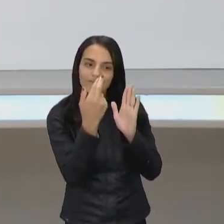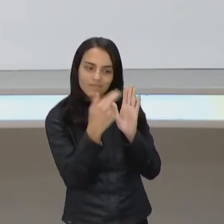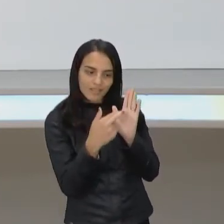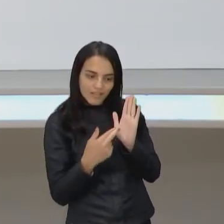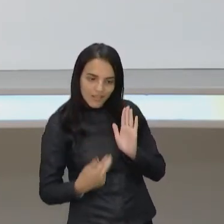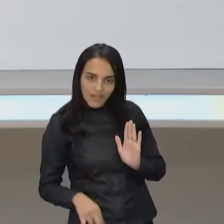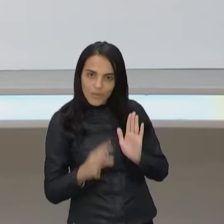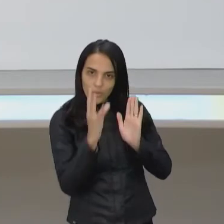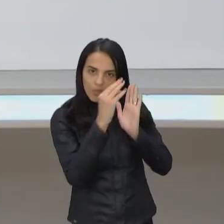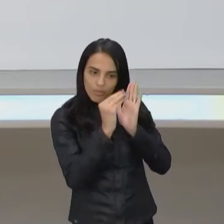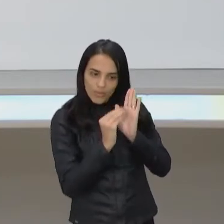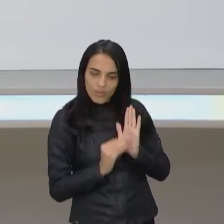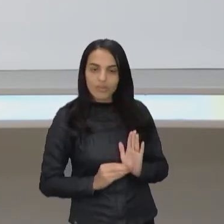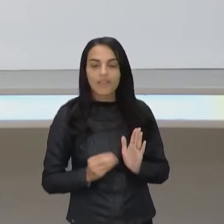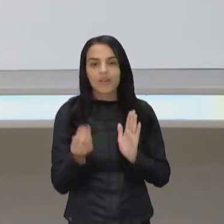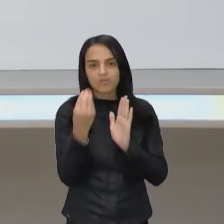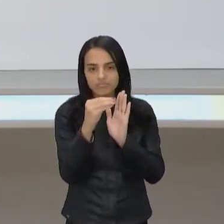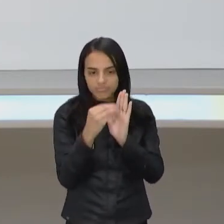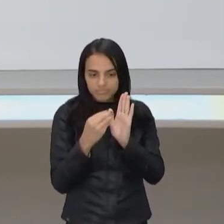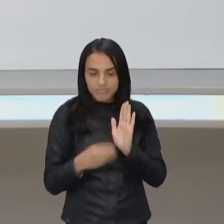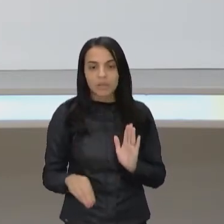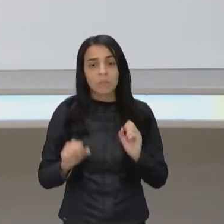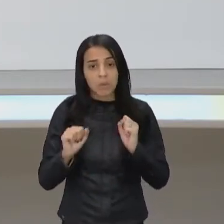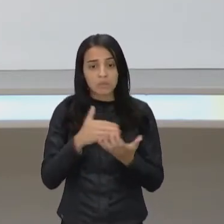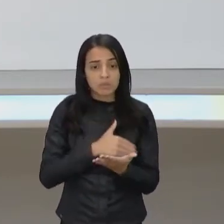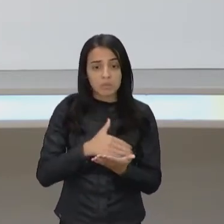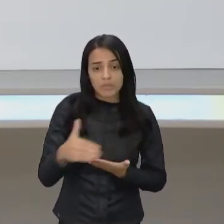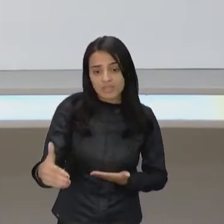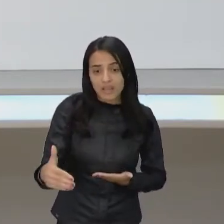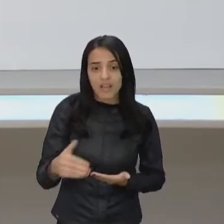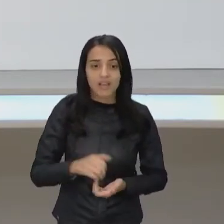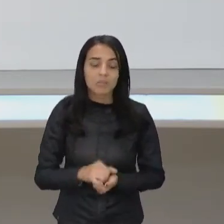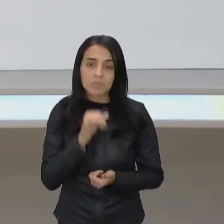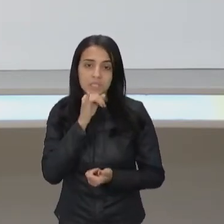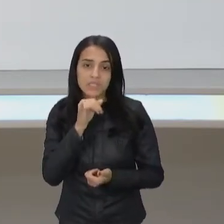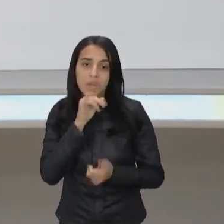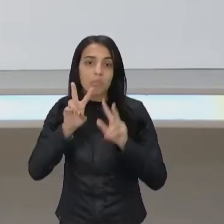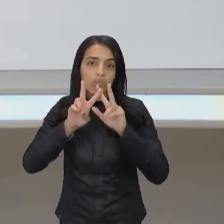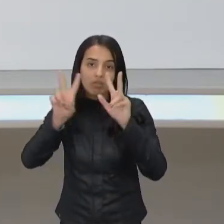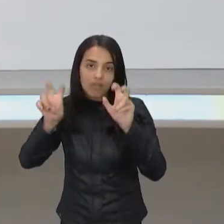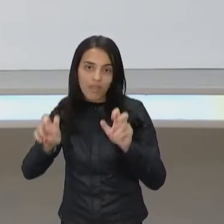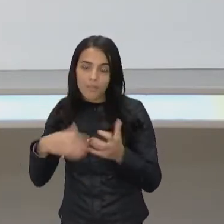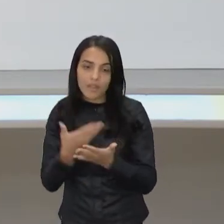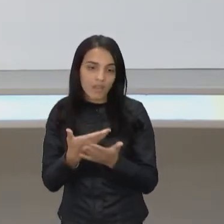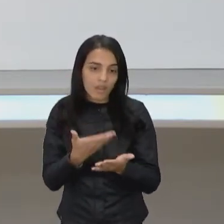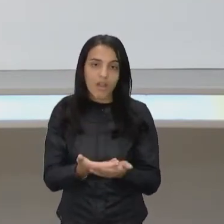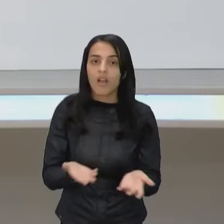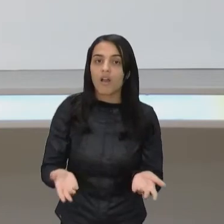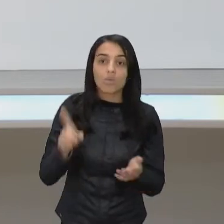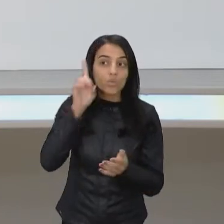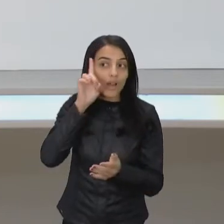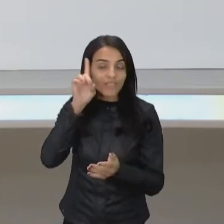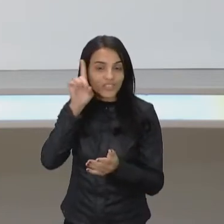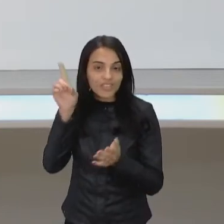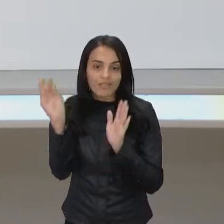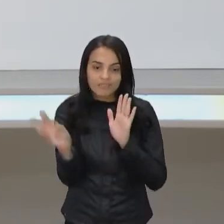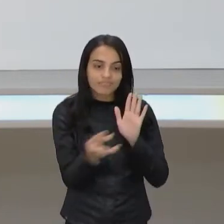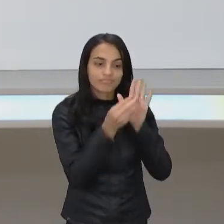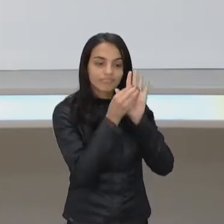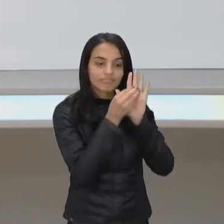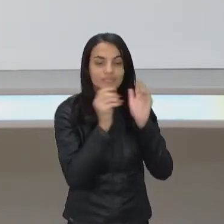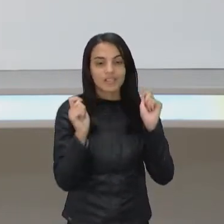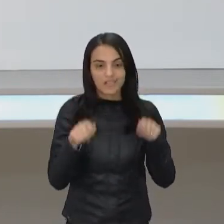nesse relatório você vai colocando ali, pode começar com o início lá, colocando o título da aula, a data de execução, enfim, qual é